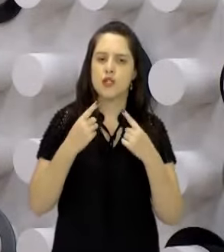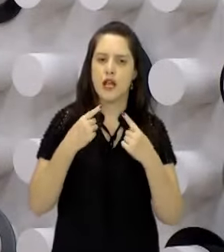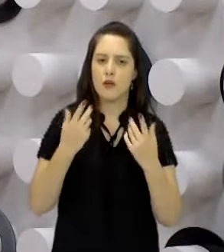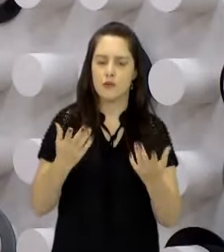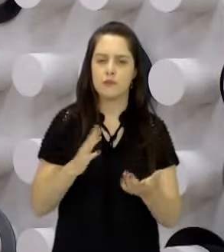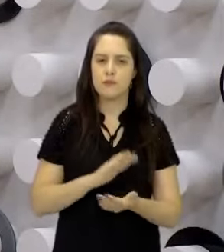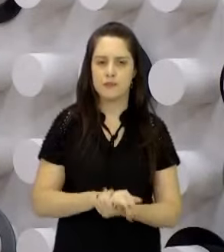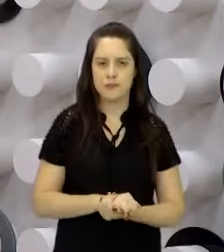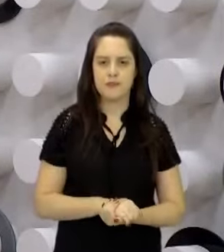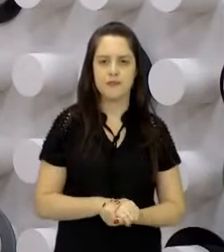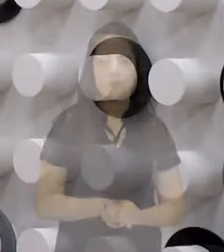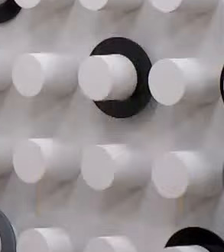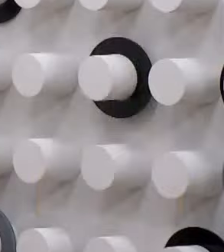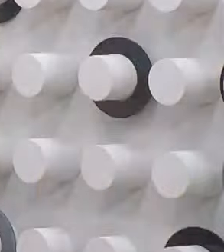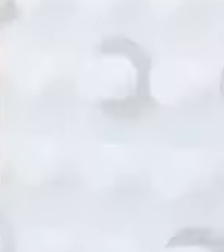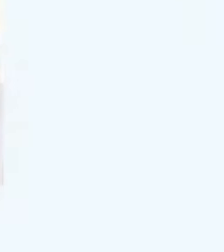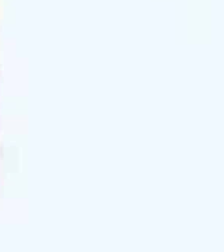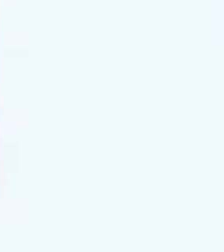vivências.